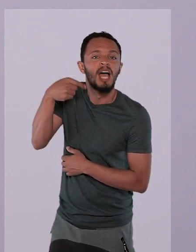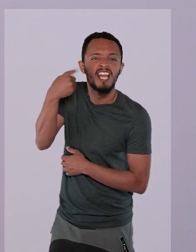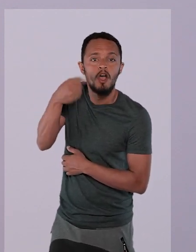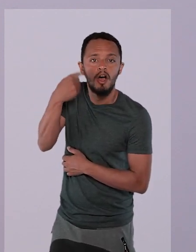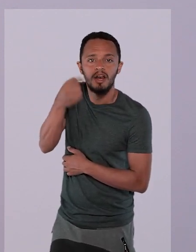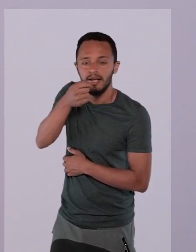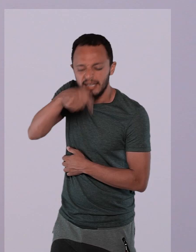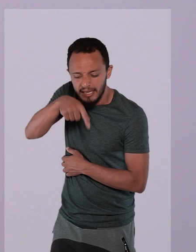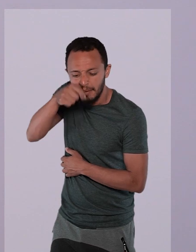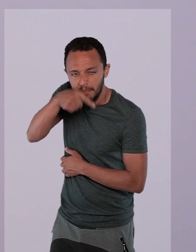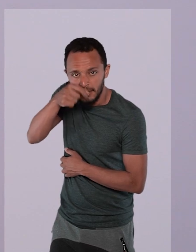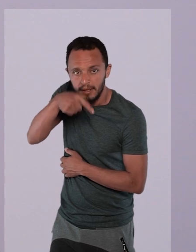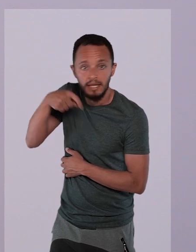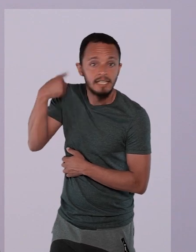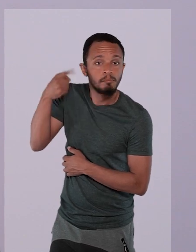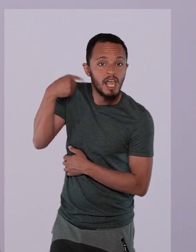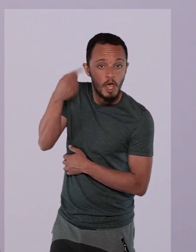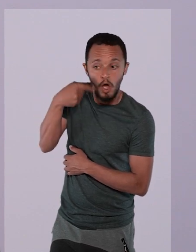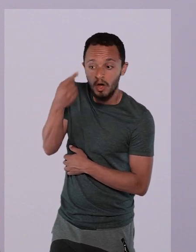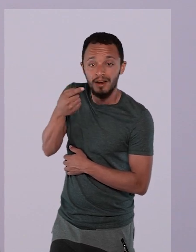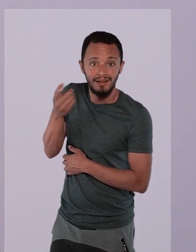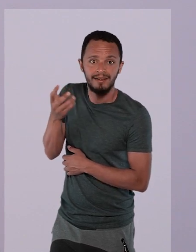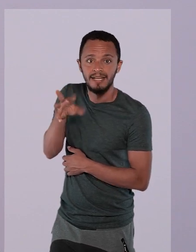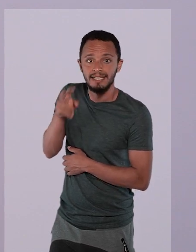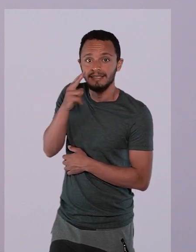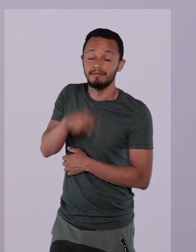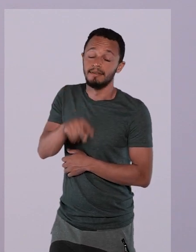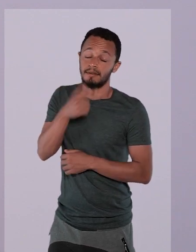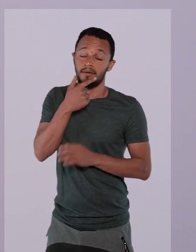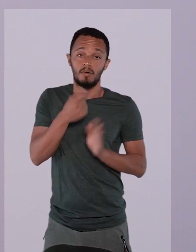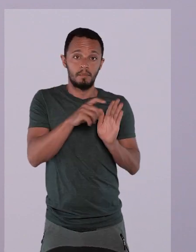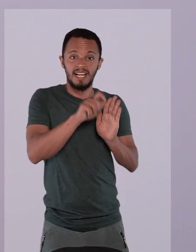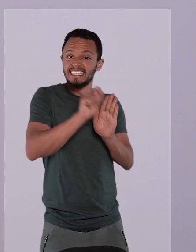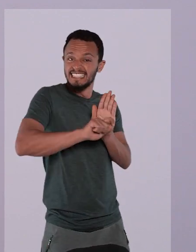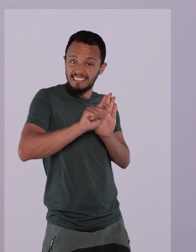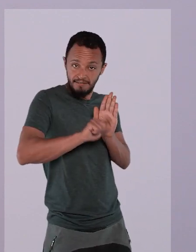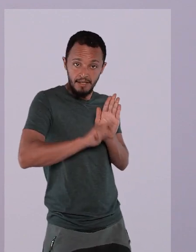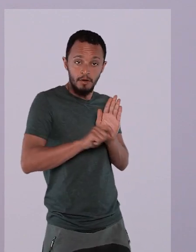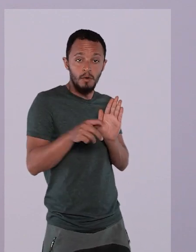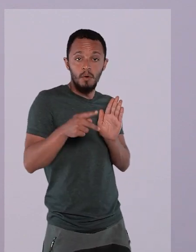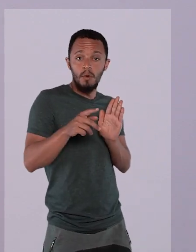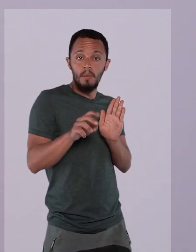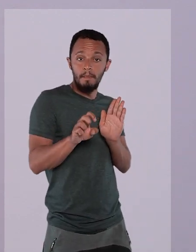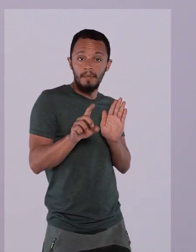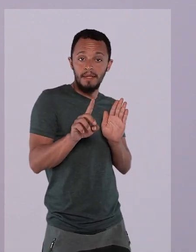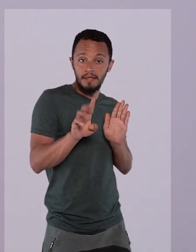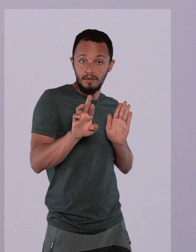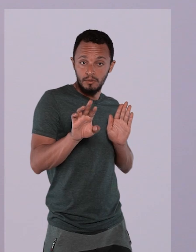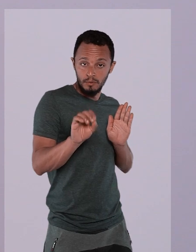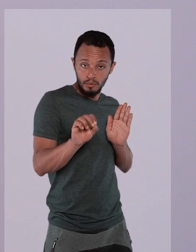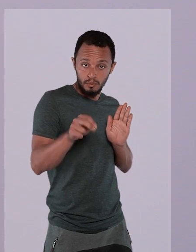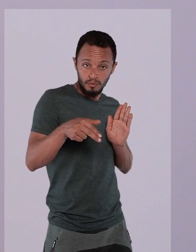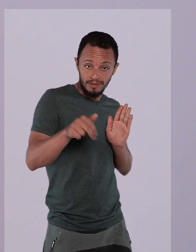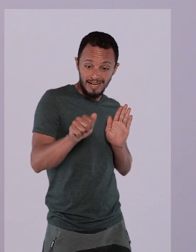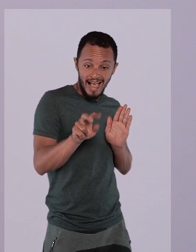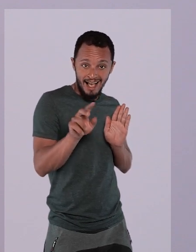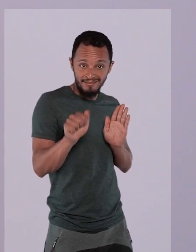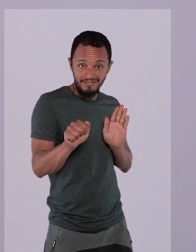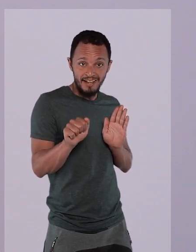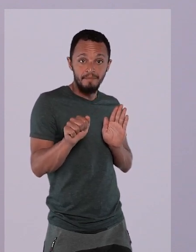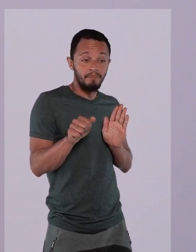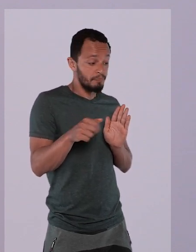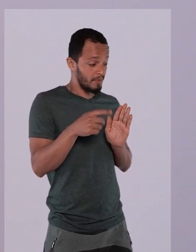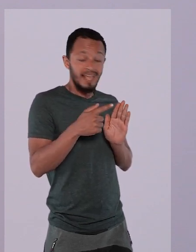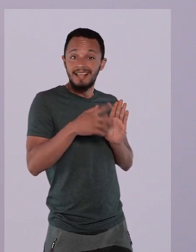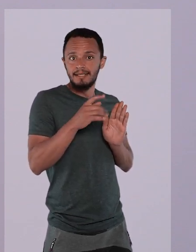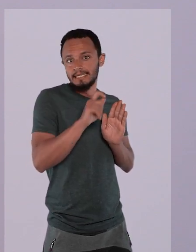dela na literatura brasileira é do Mineiro, né, de Pedro Nava, né? Nosso grande médico, nosso grande memorialista, e o Pedro